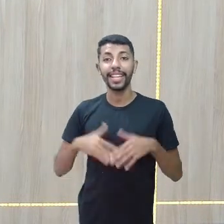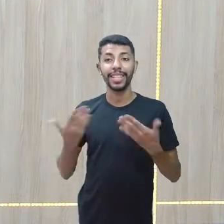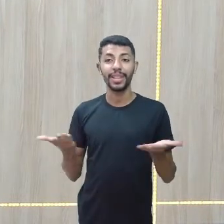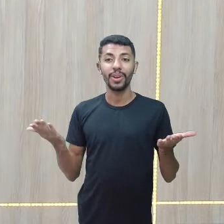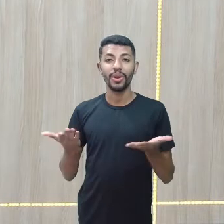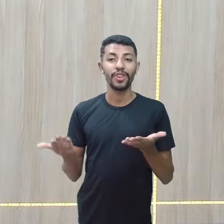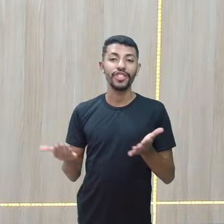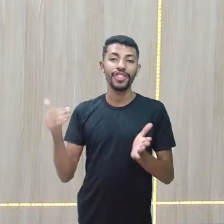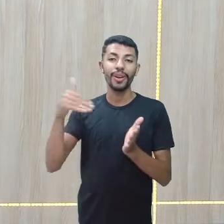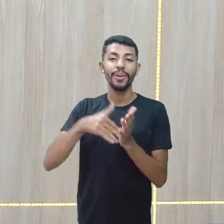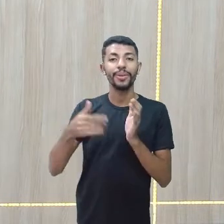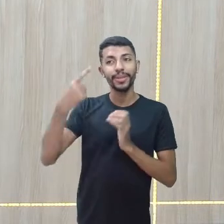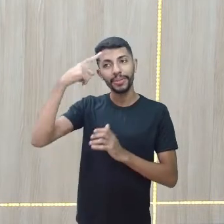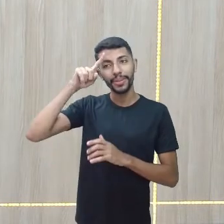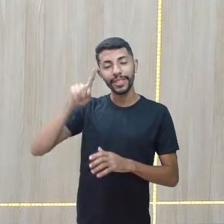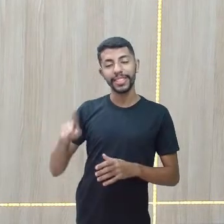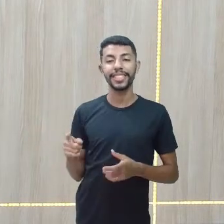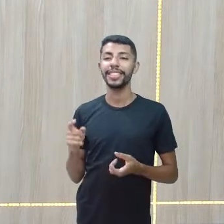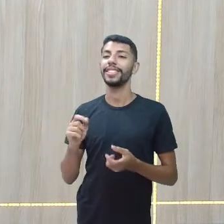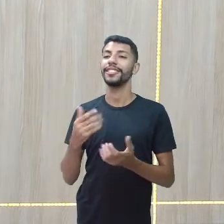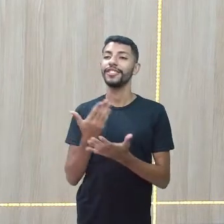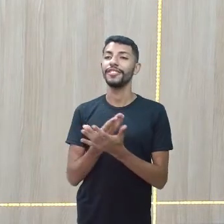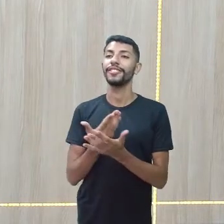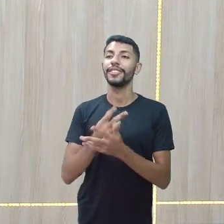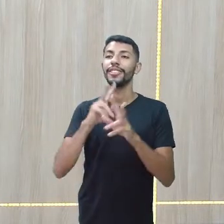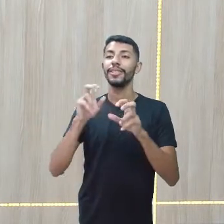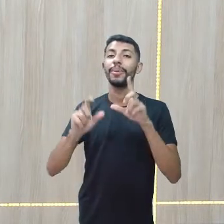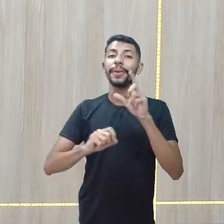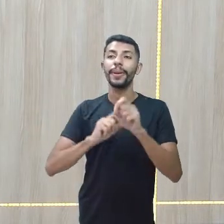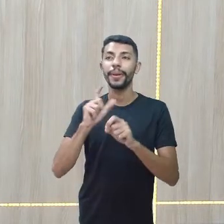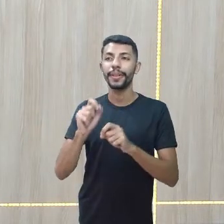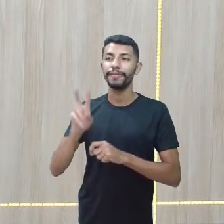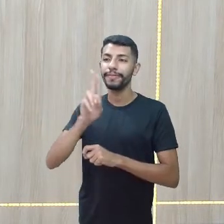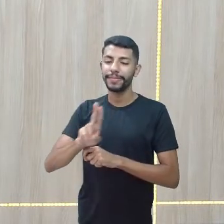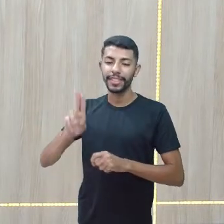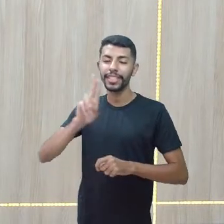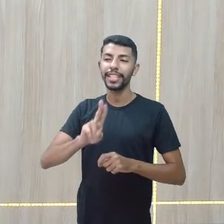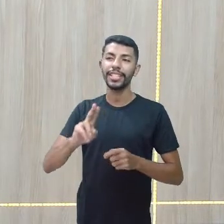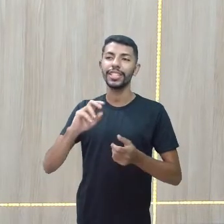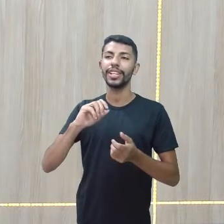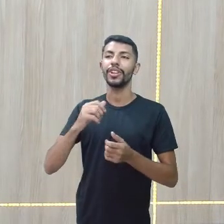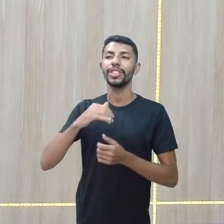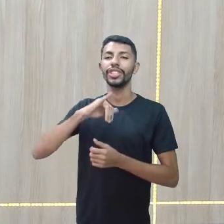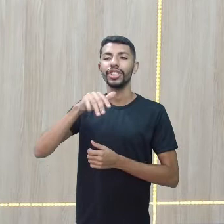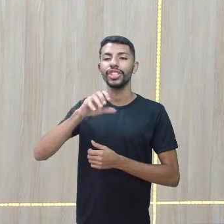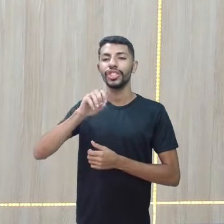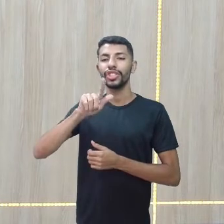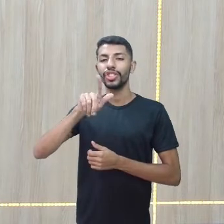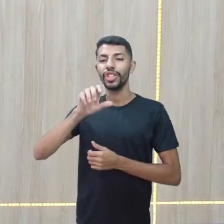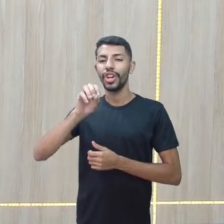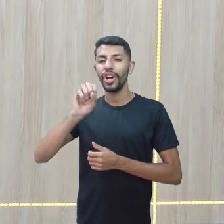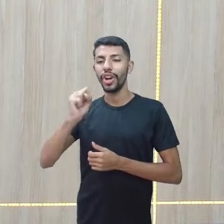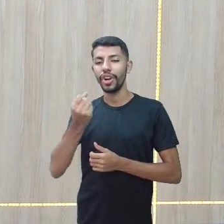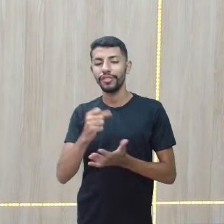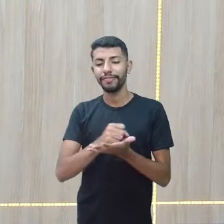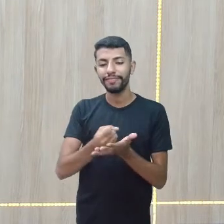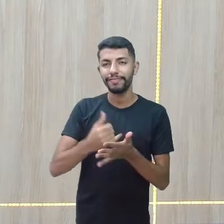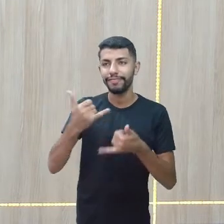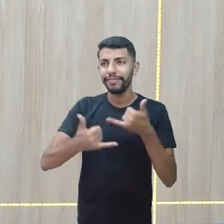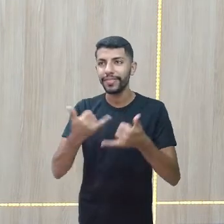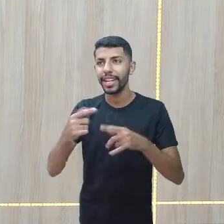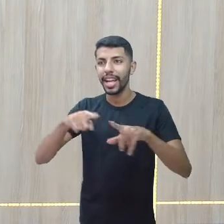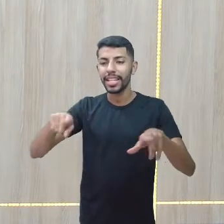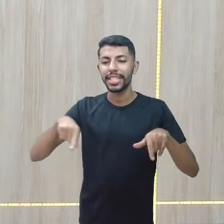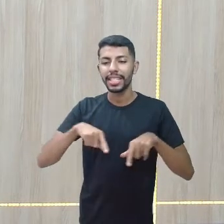último dia, falando da temática da utilização dos jogos na sala de recursos multifuncionais. No nosso primeiro encontro,